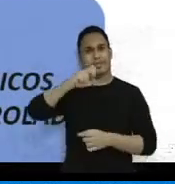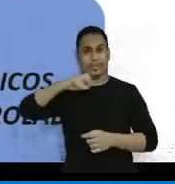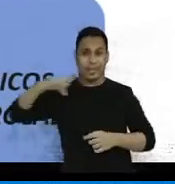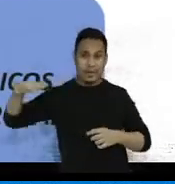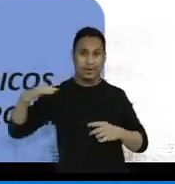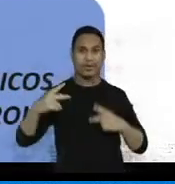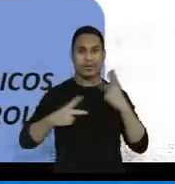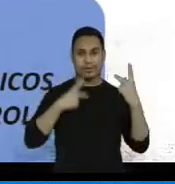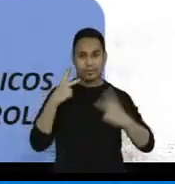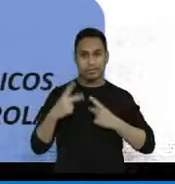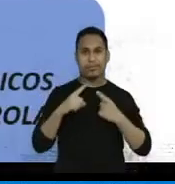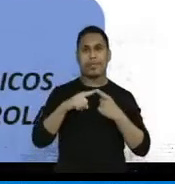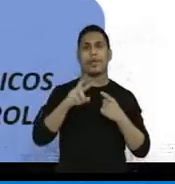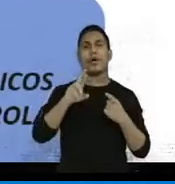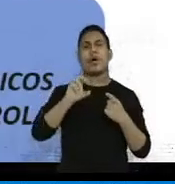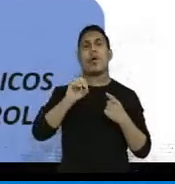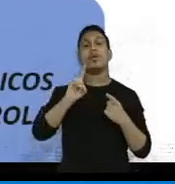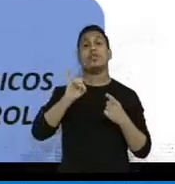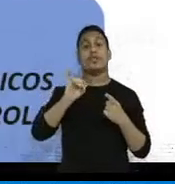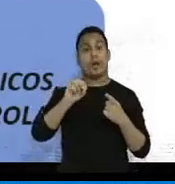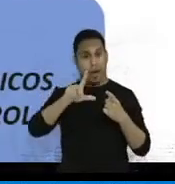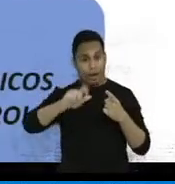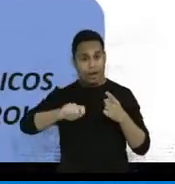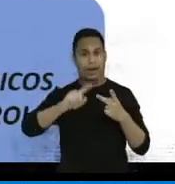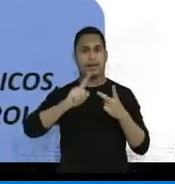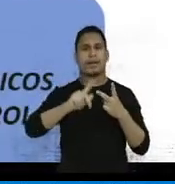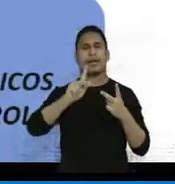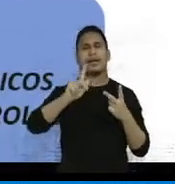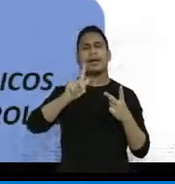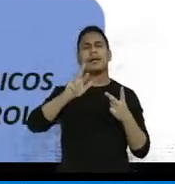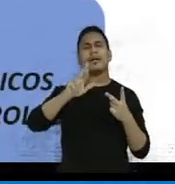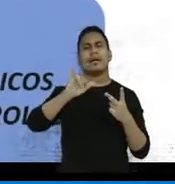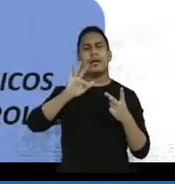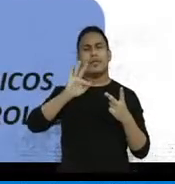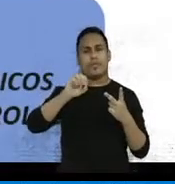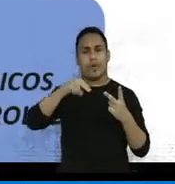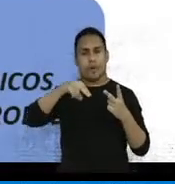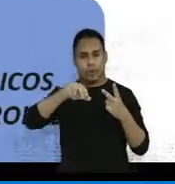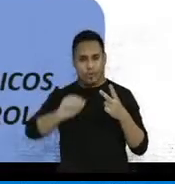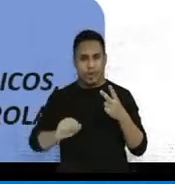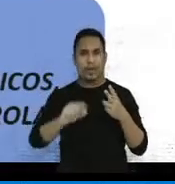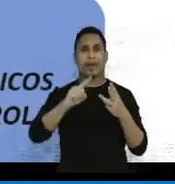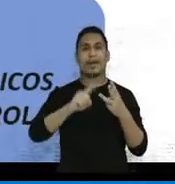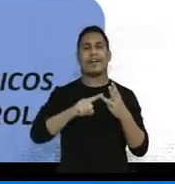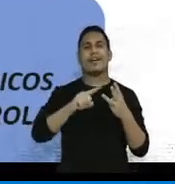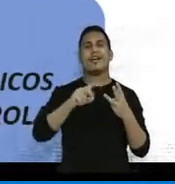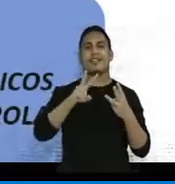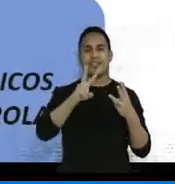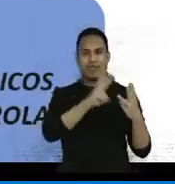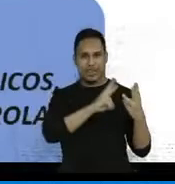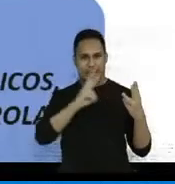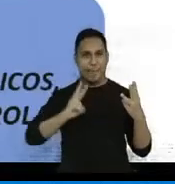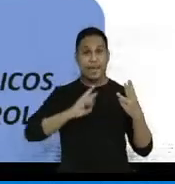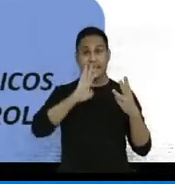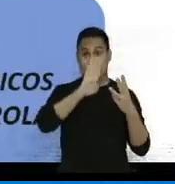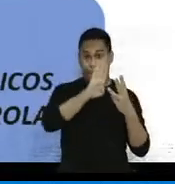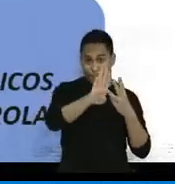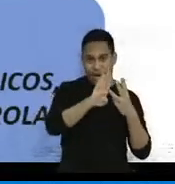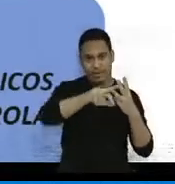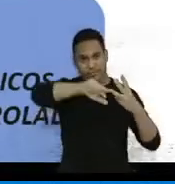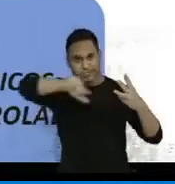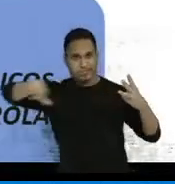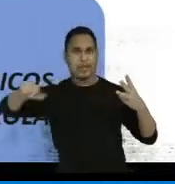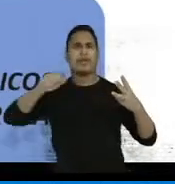grifônia, crocus, vitaminas do complexo B, fundamental, e tratar sempre bem o seu intestino,